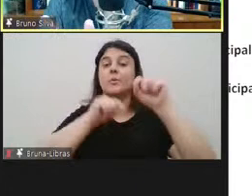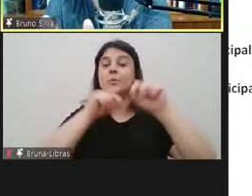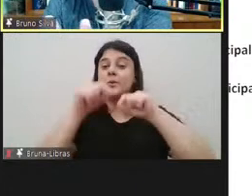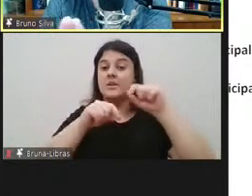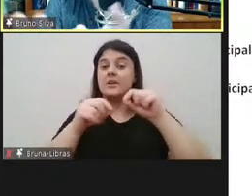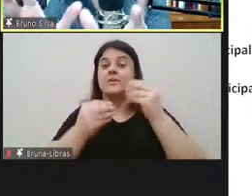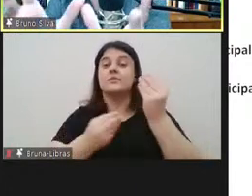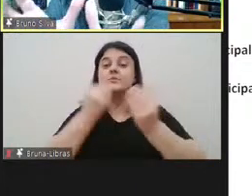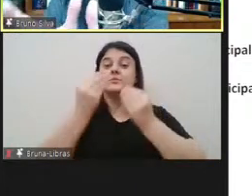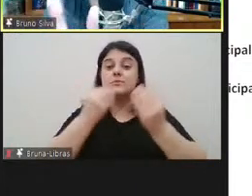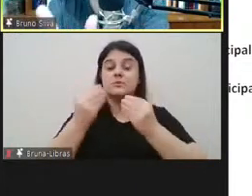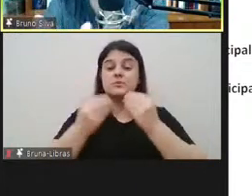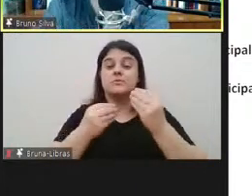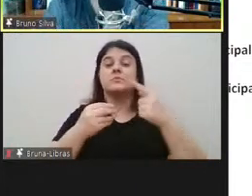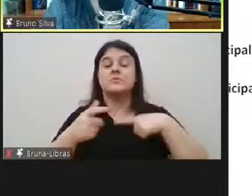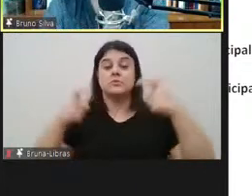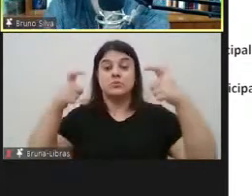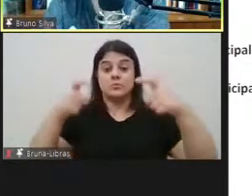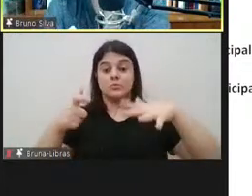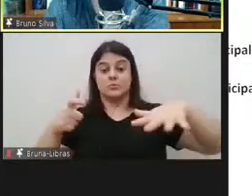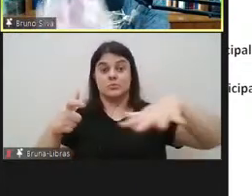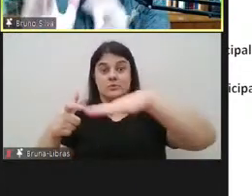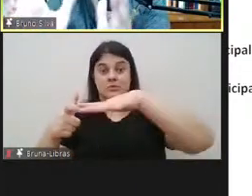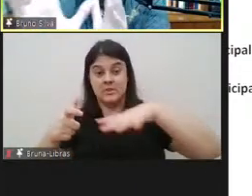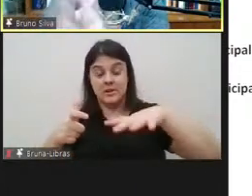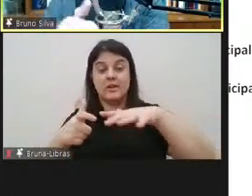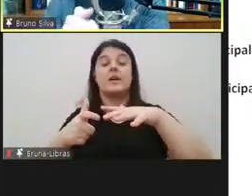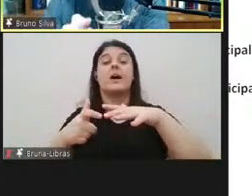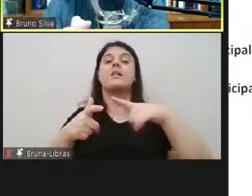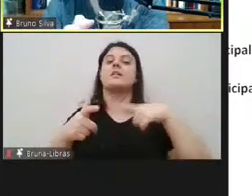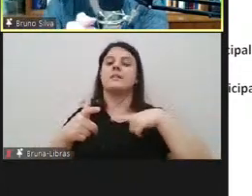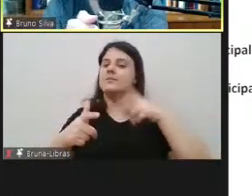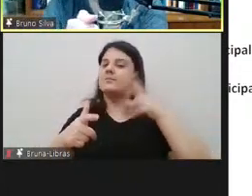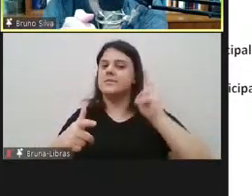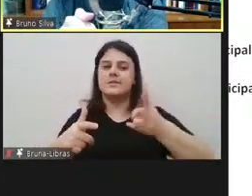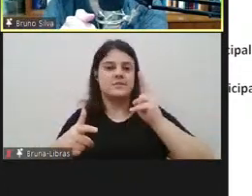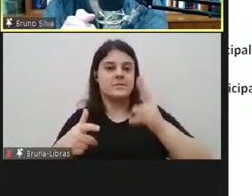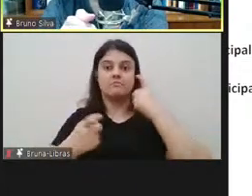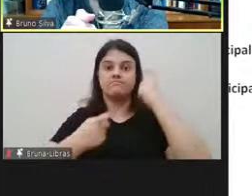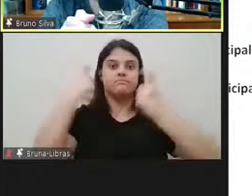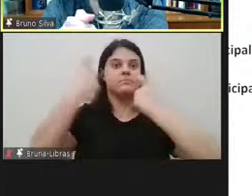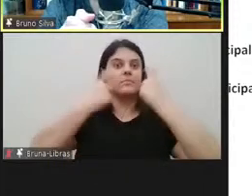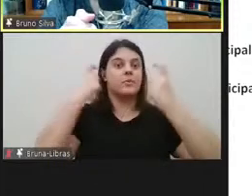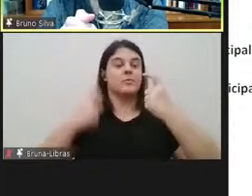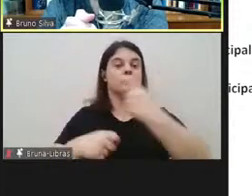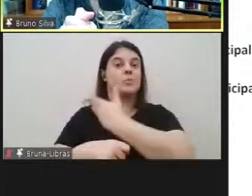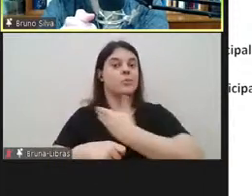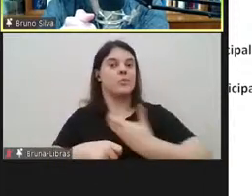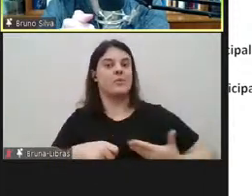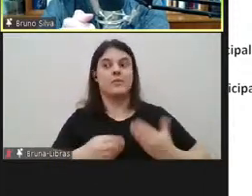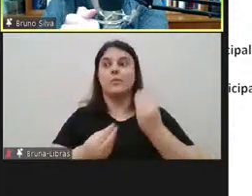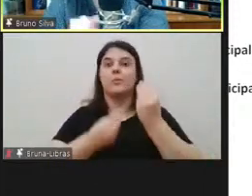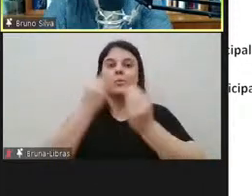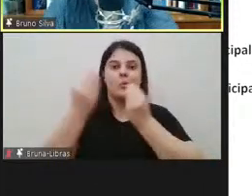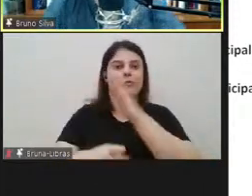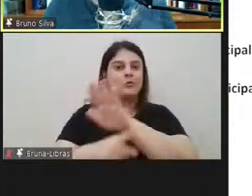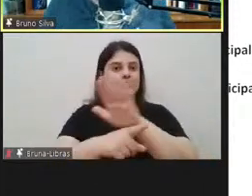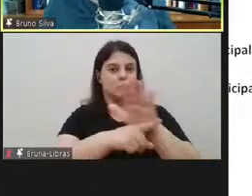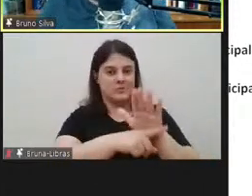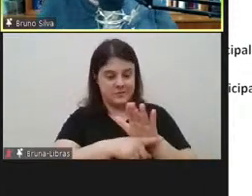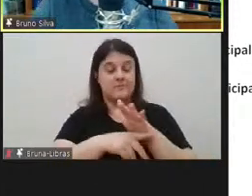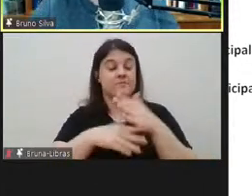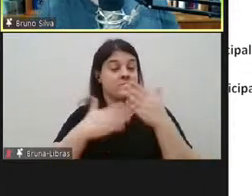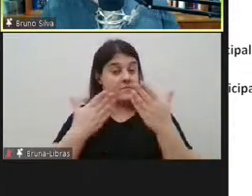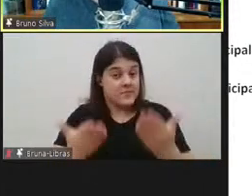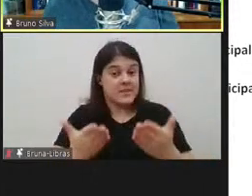esse reforço dessa dimensão territorial vamos dizer assim esteve presente o tempo todo na preocupação dos governantes ali né é um que